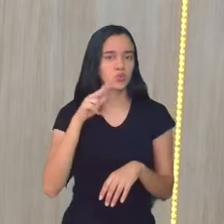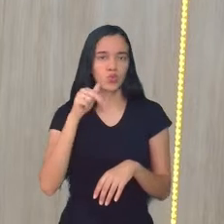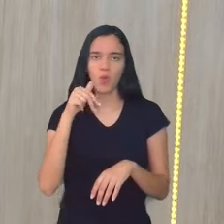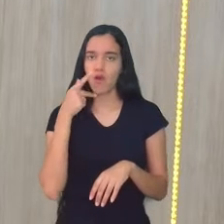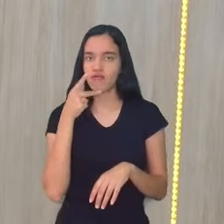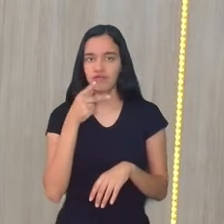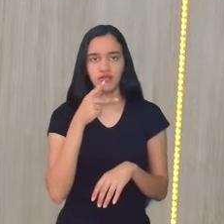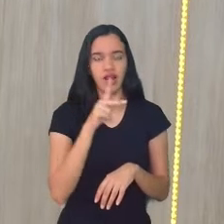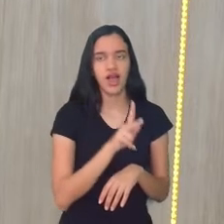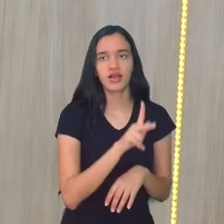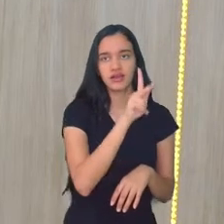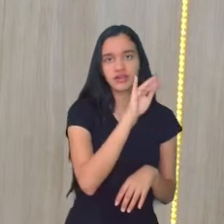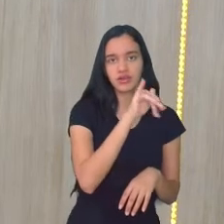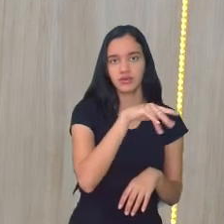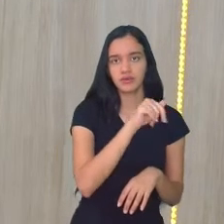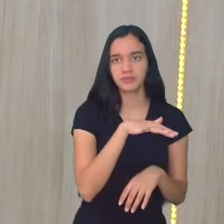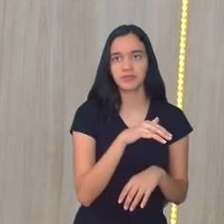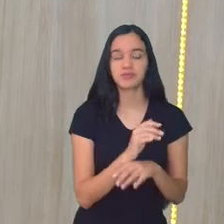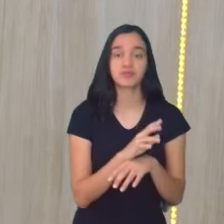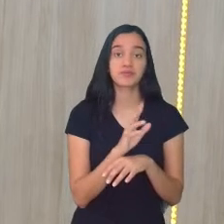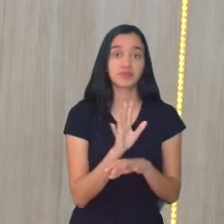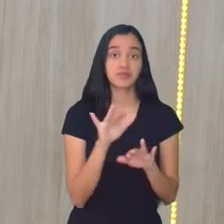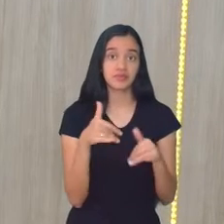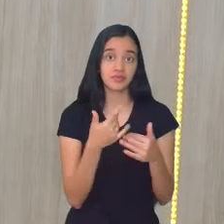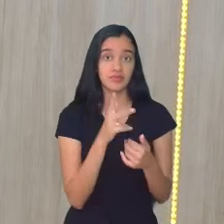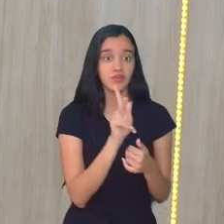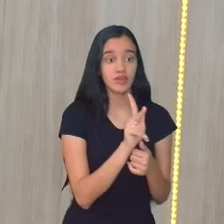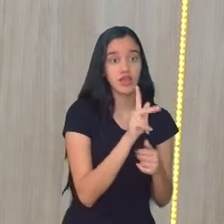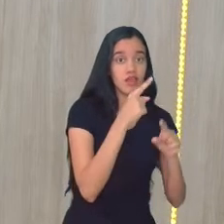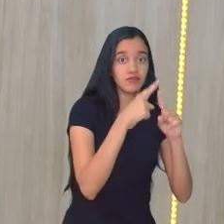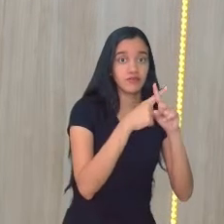quilograma, vezes 10